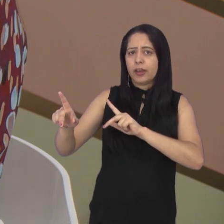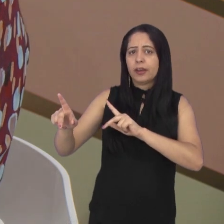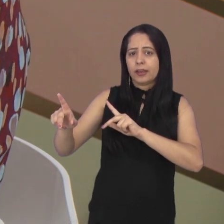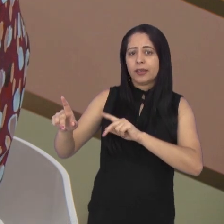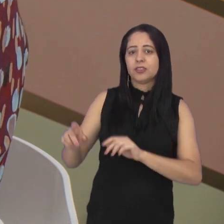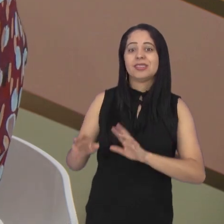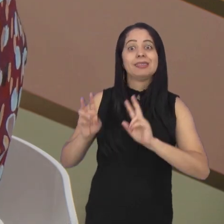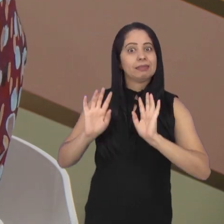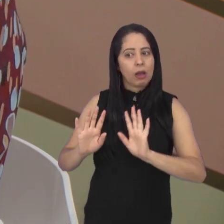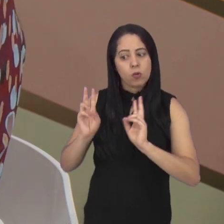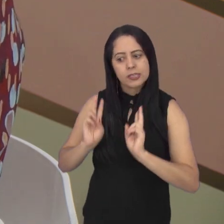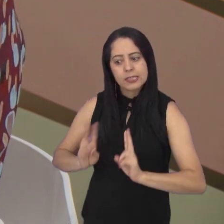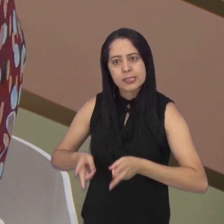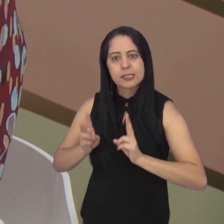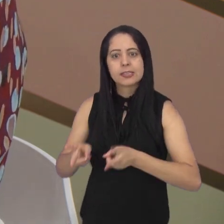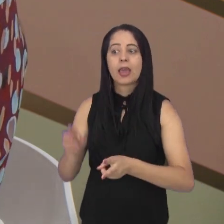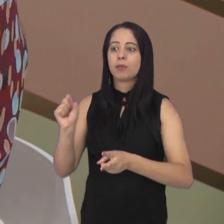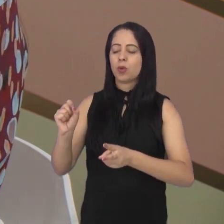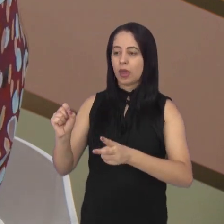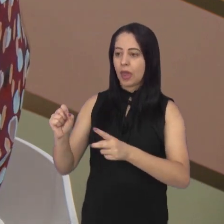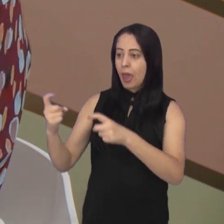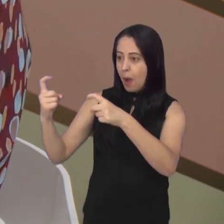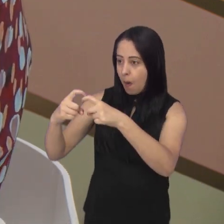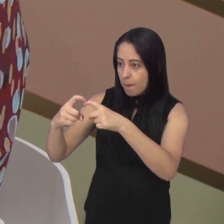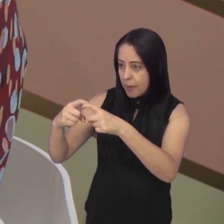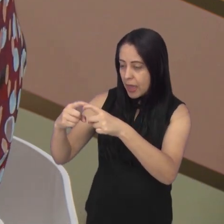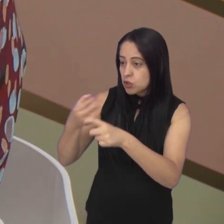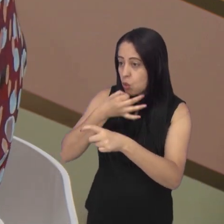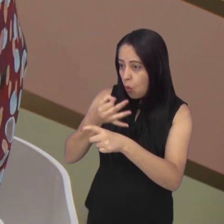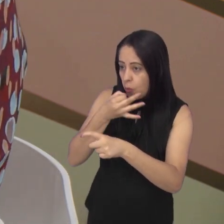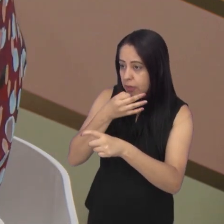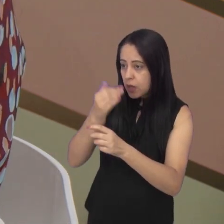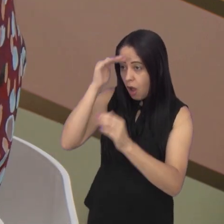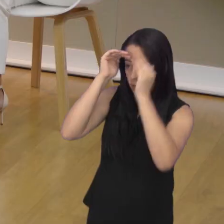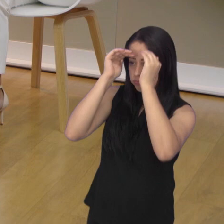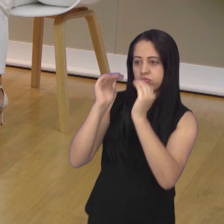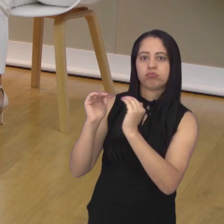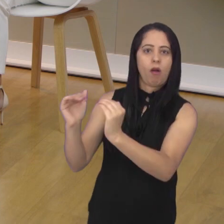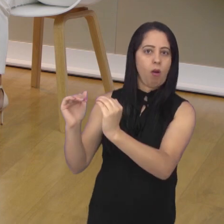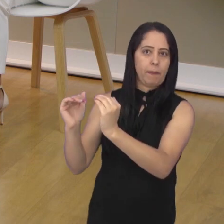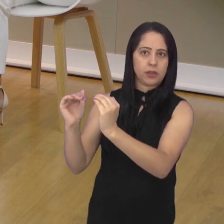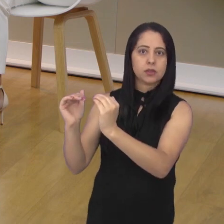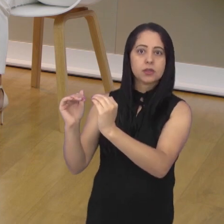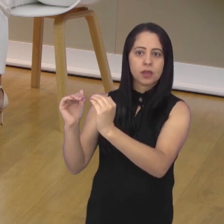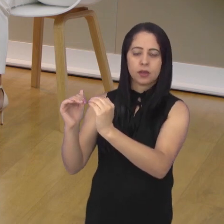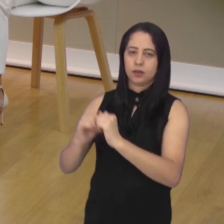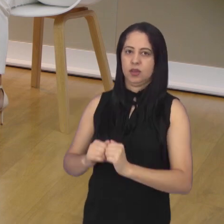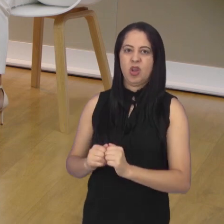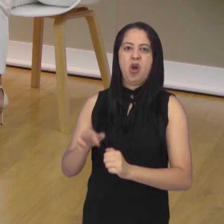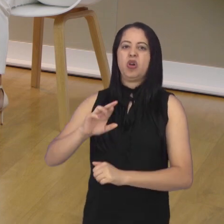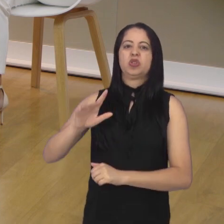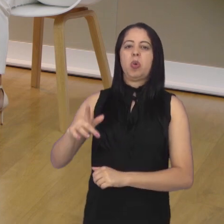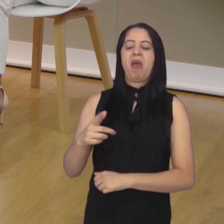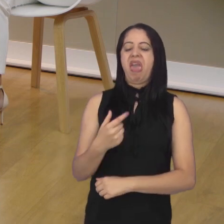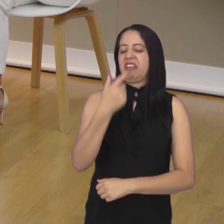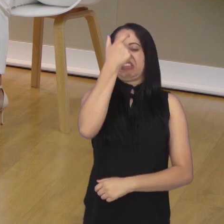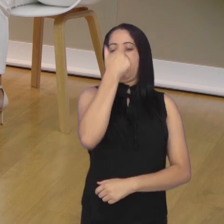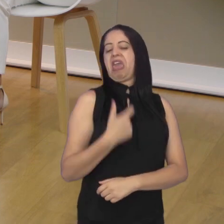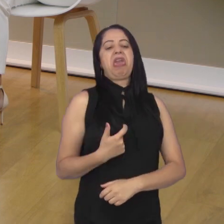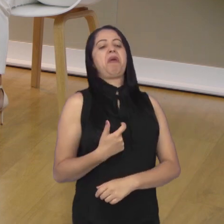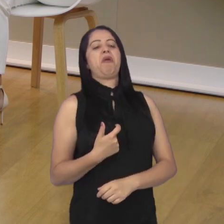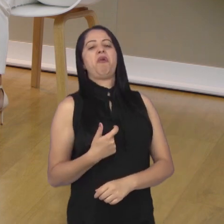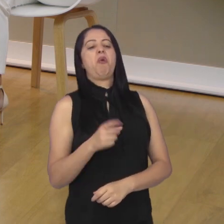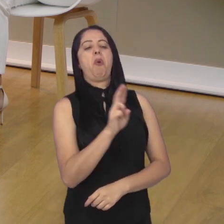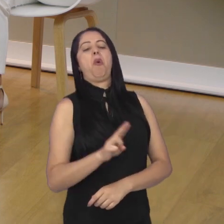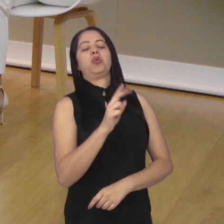diferentes, com dose diferente. Então, sempre seguir a risca ao que o seu médico mandou. Então, a gente não pode usar aleatório. Não, nada. Porque, por